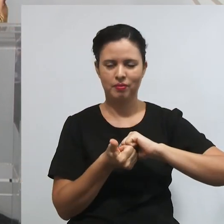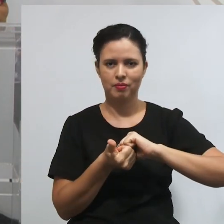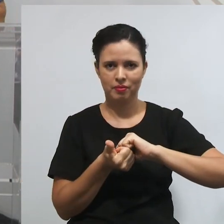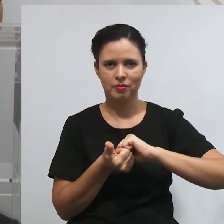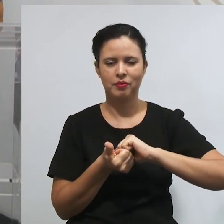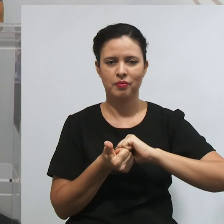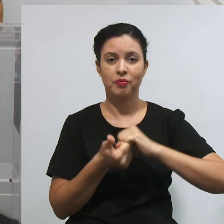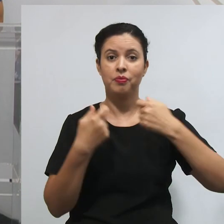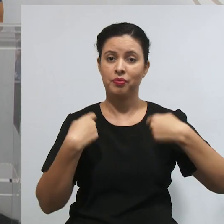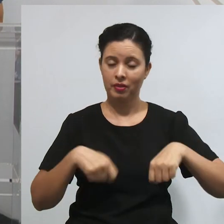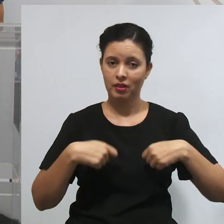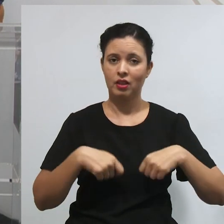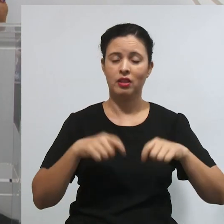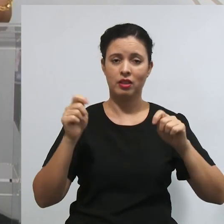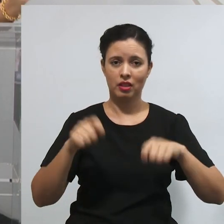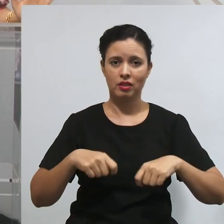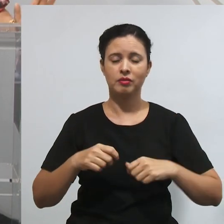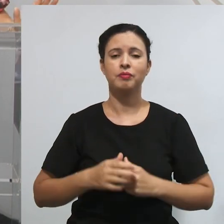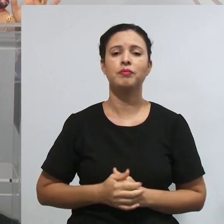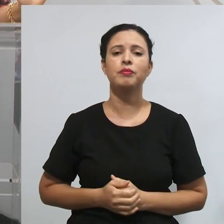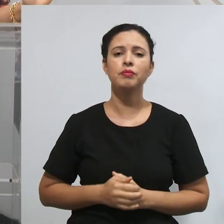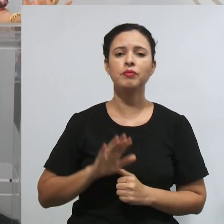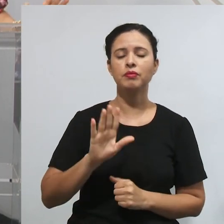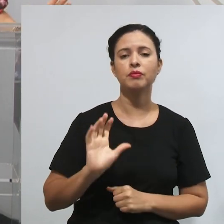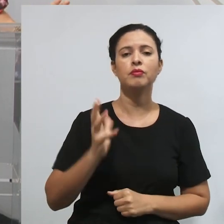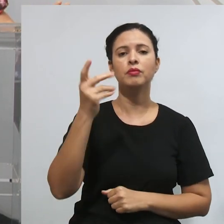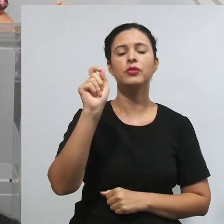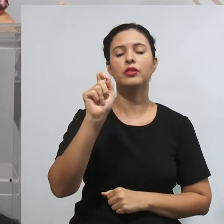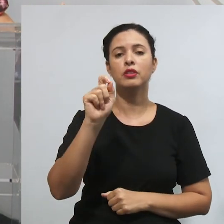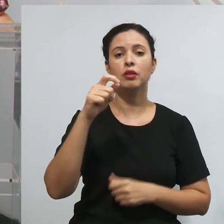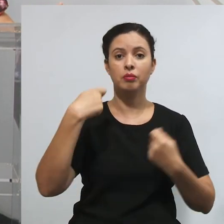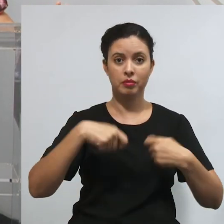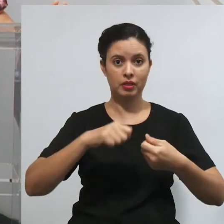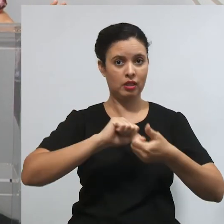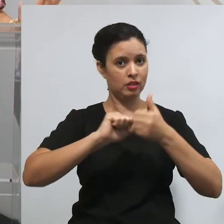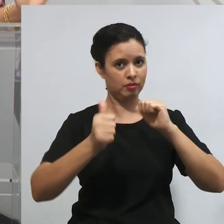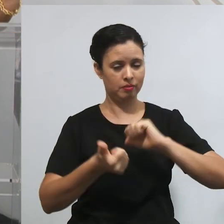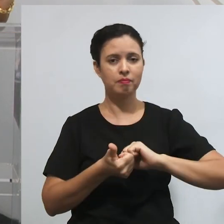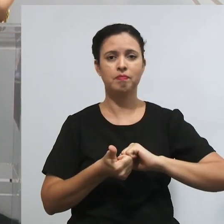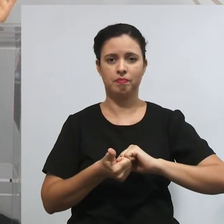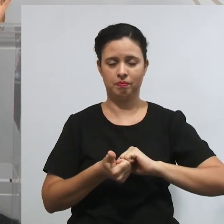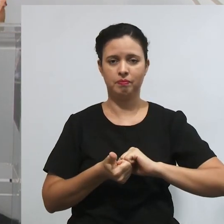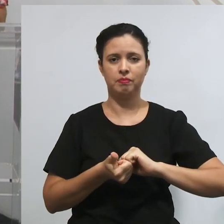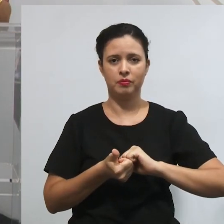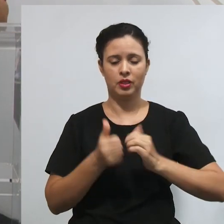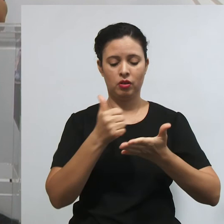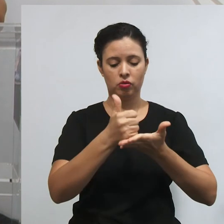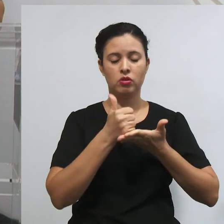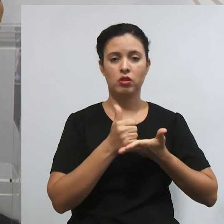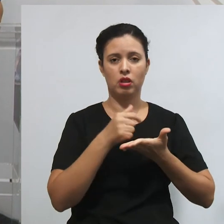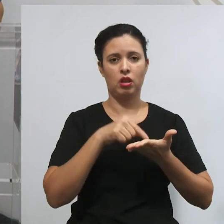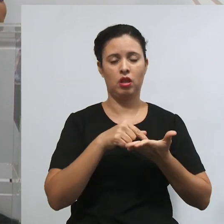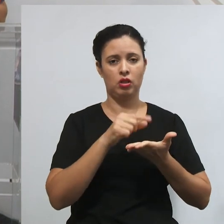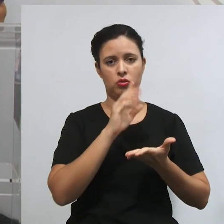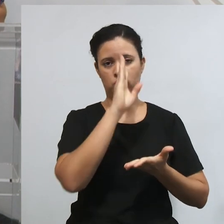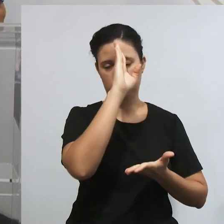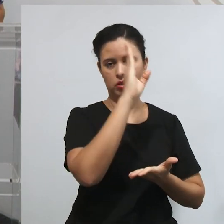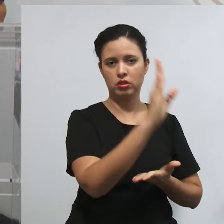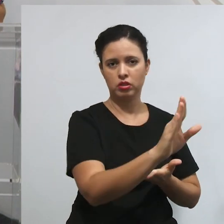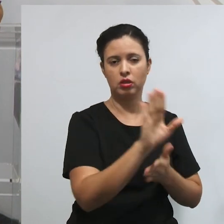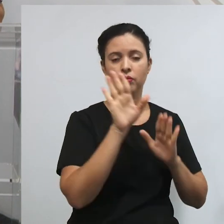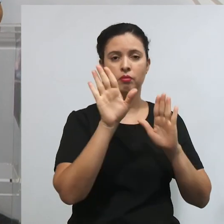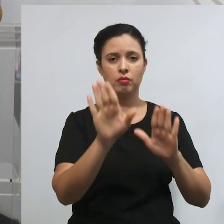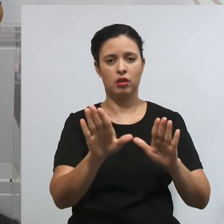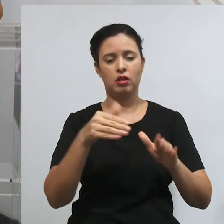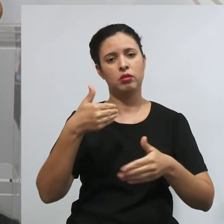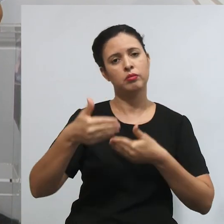planejamento? Não vai ser executado? Não. O que acontece? Você tem que ser flexível. O guia é uma direção, mas